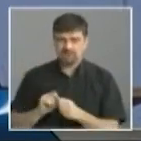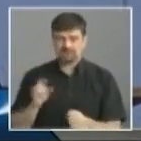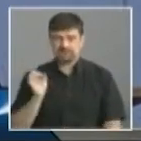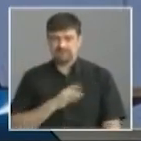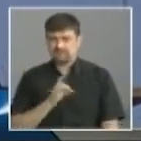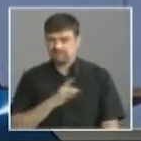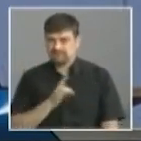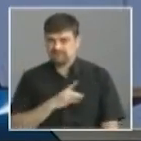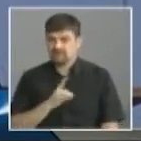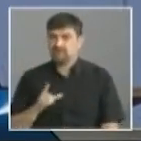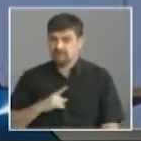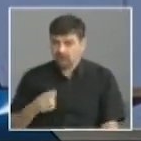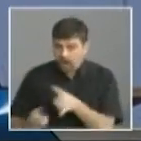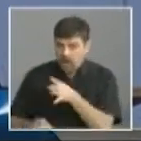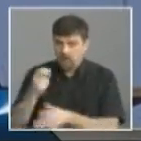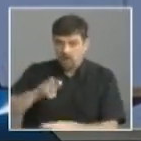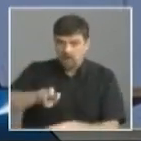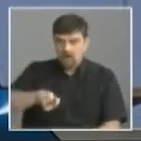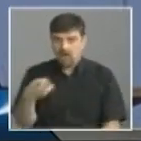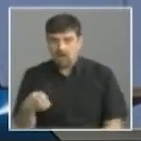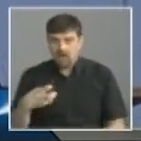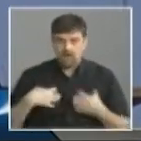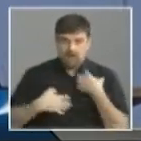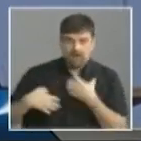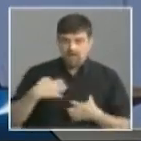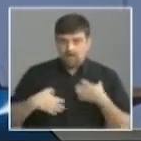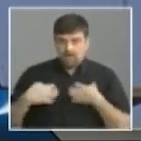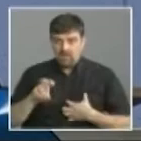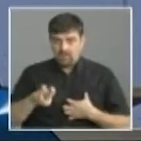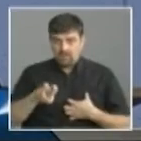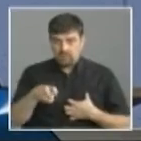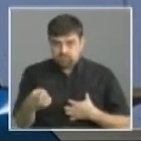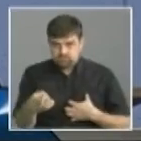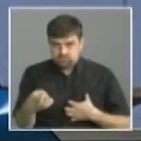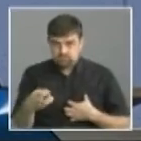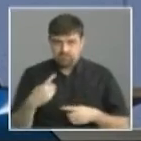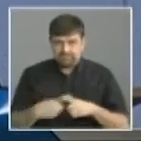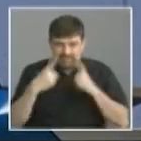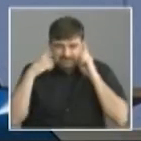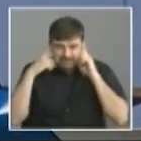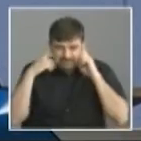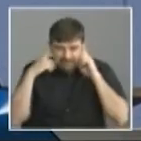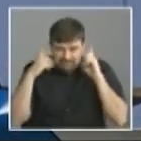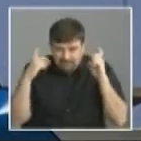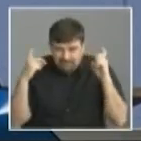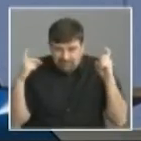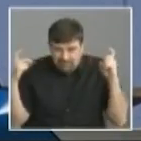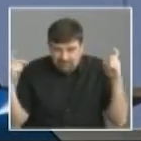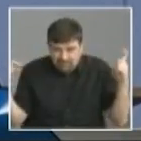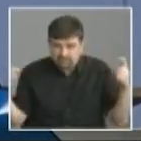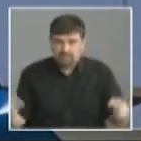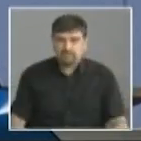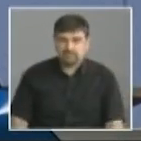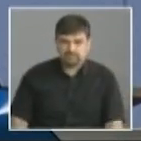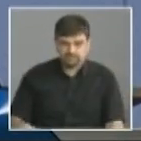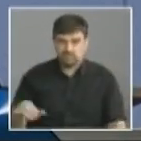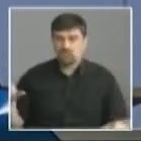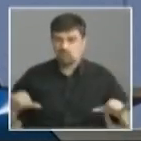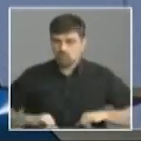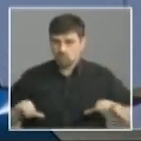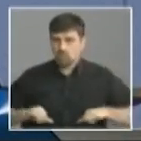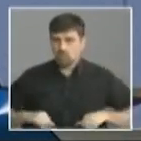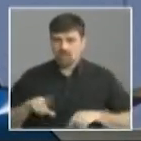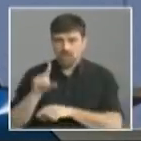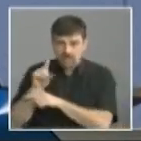muitos chegam a falecer de tanto desespero por conta do barulho ensurdecedor para esses animais. Pássaros